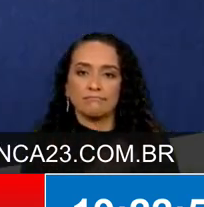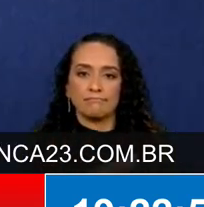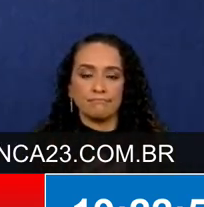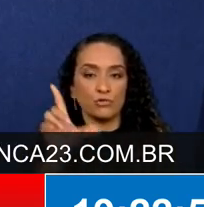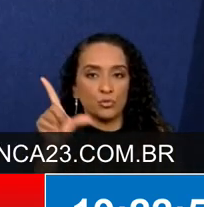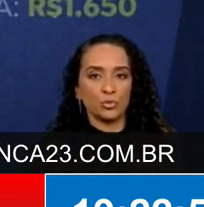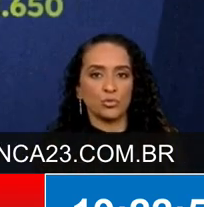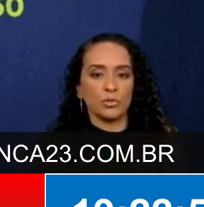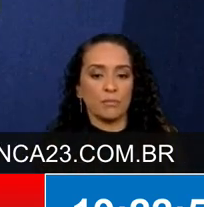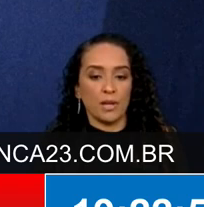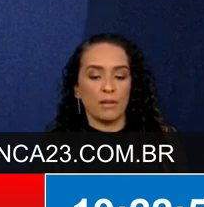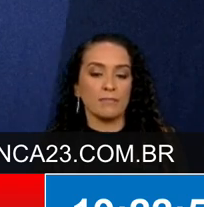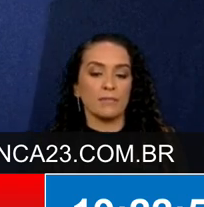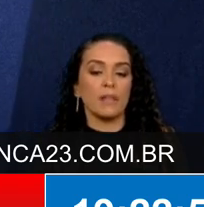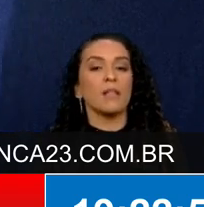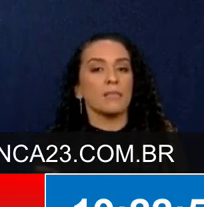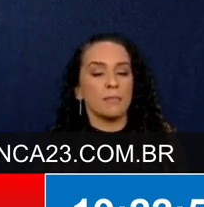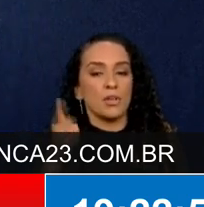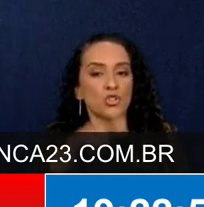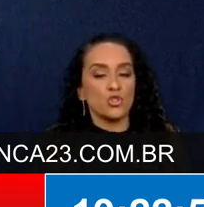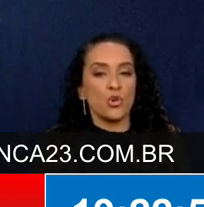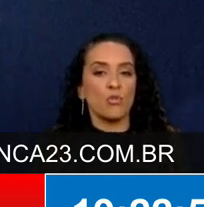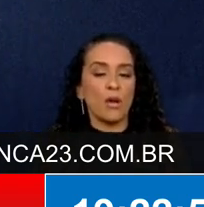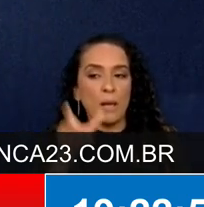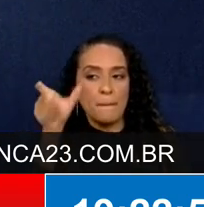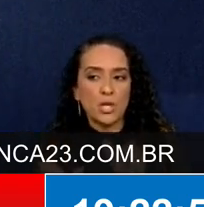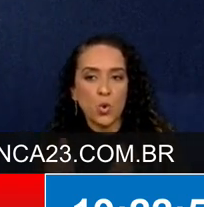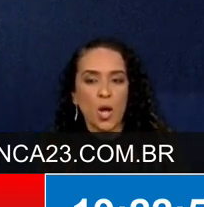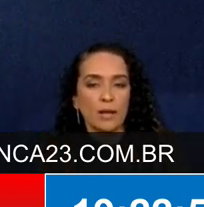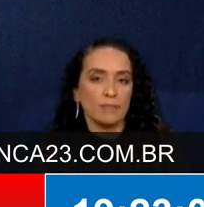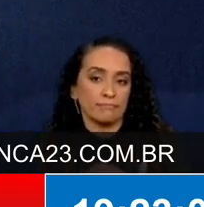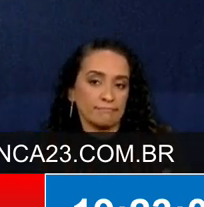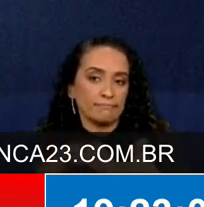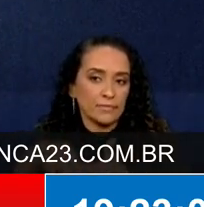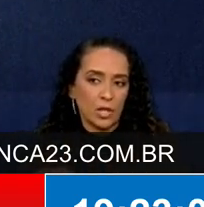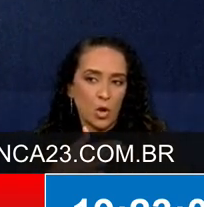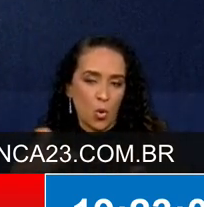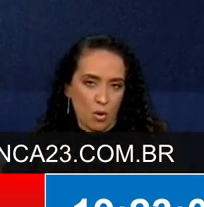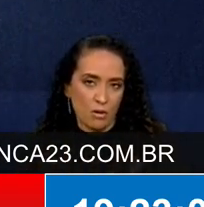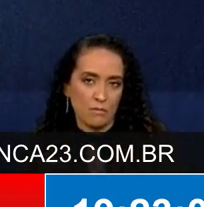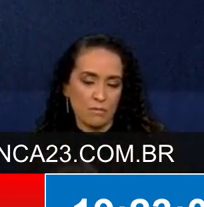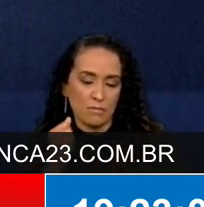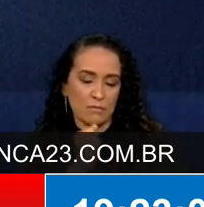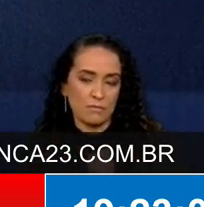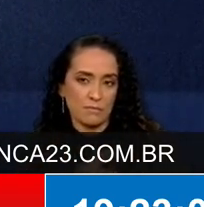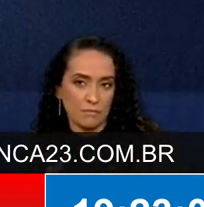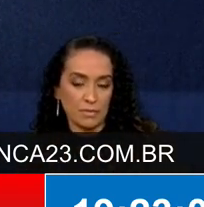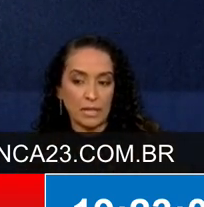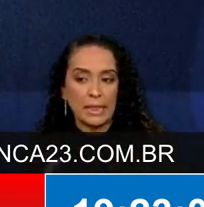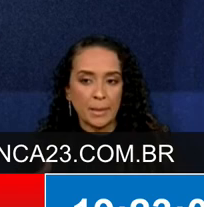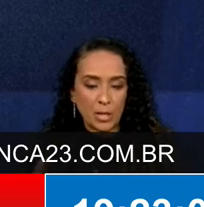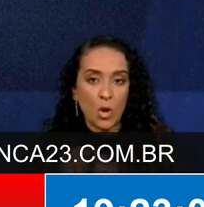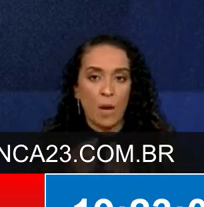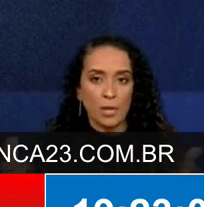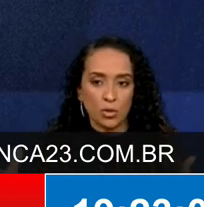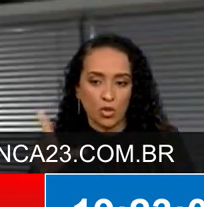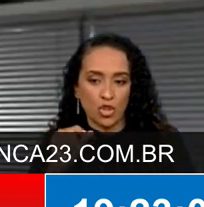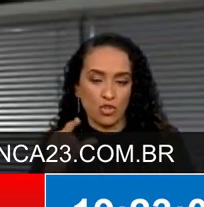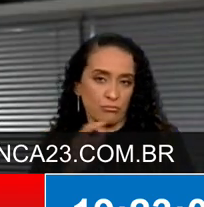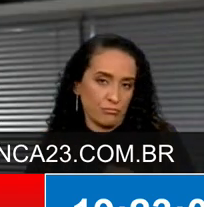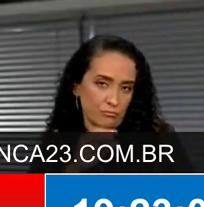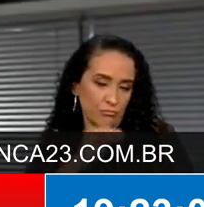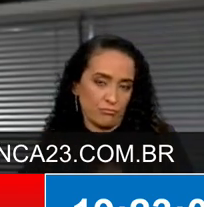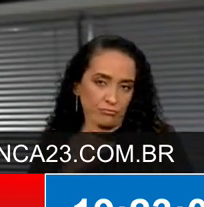diminuiu. A situação se repete entre os entregadores por aplicativo. O número de trabalhadores aumentou e a renda caiu.